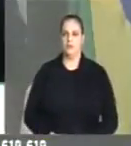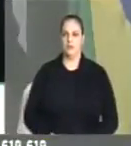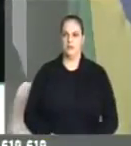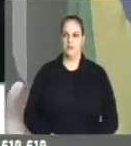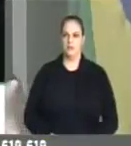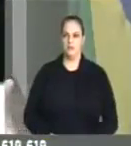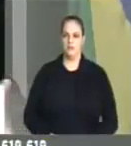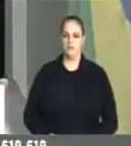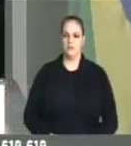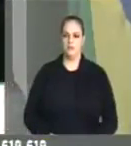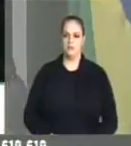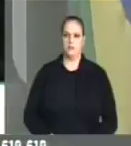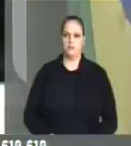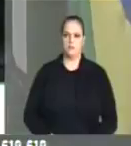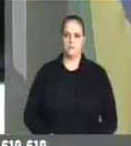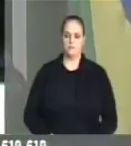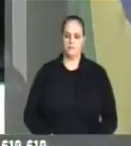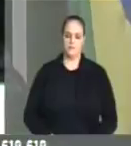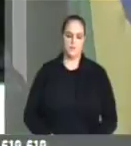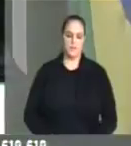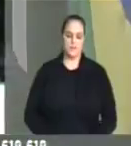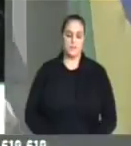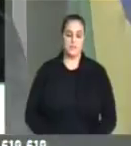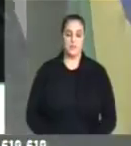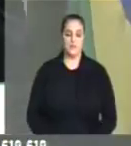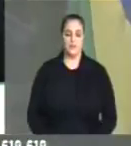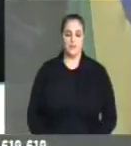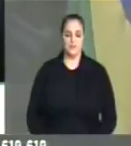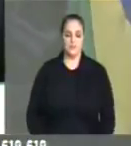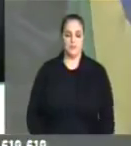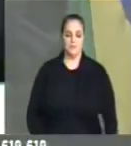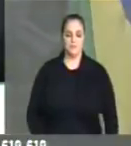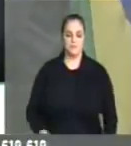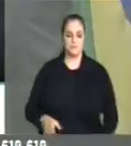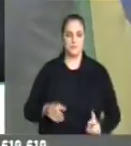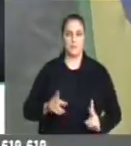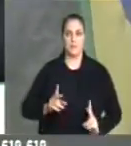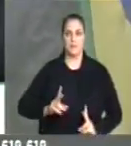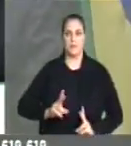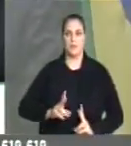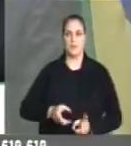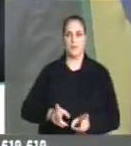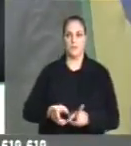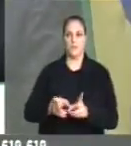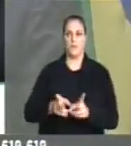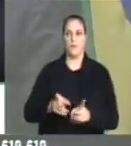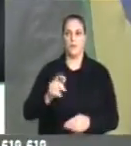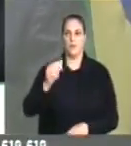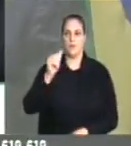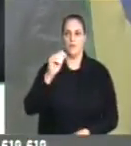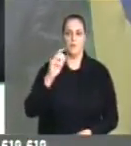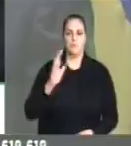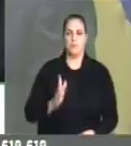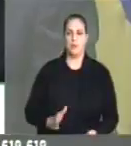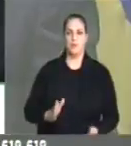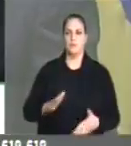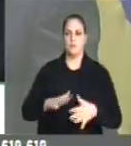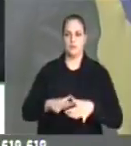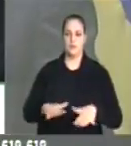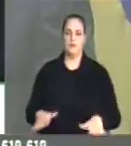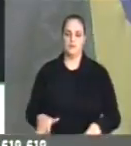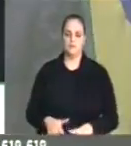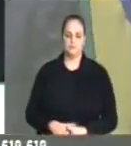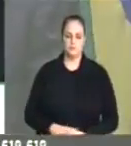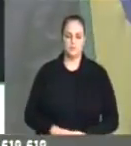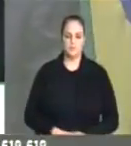noite, sempre falando do Brasil. Eu me sinto muito